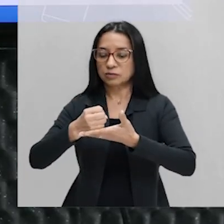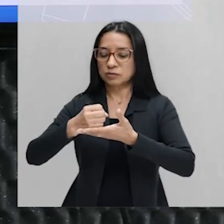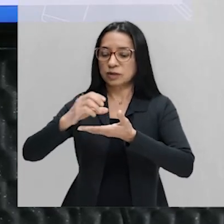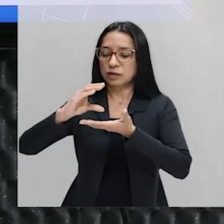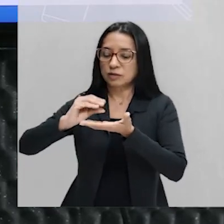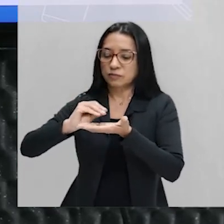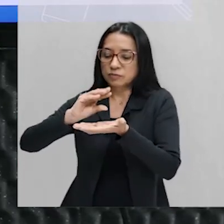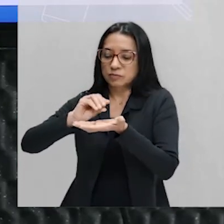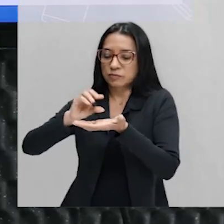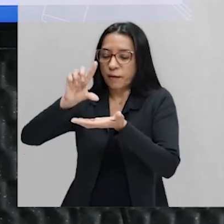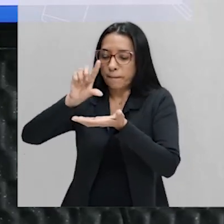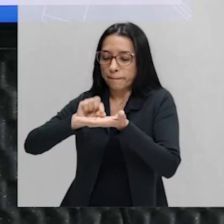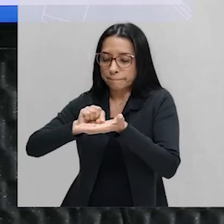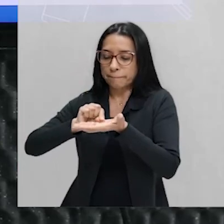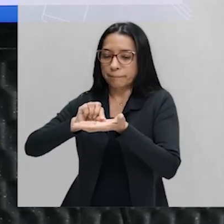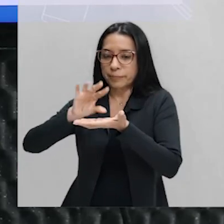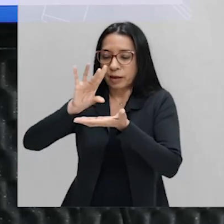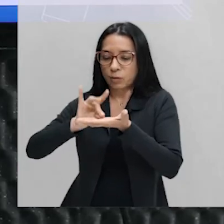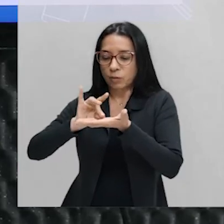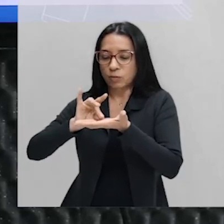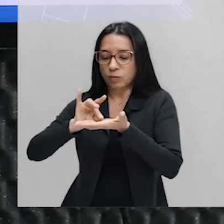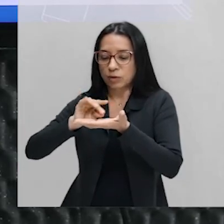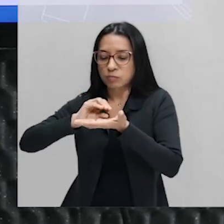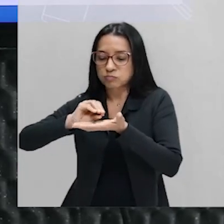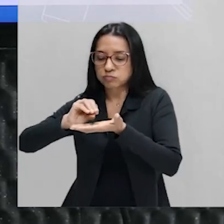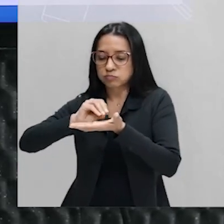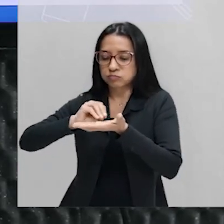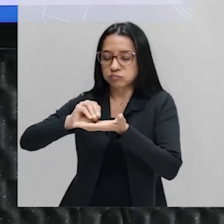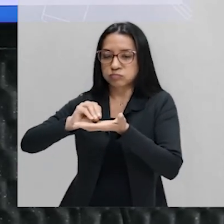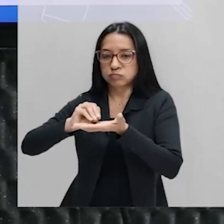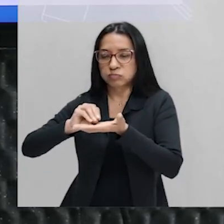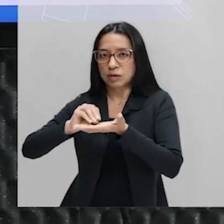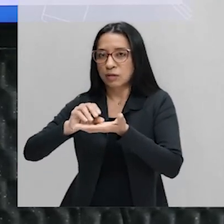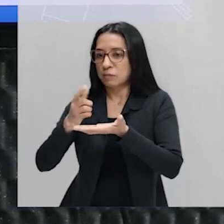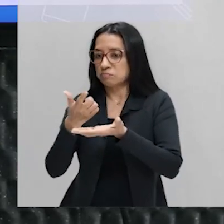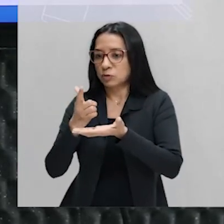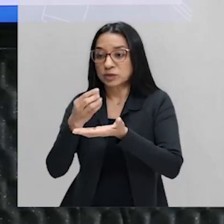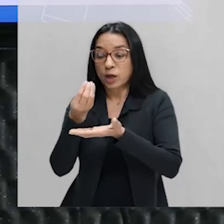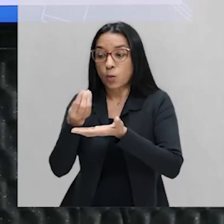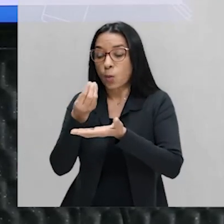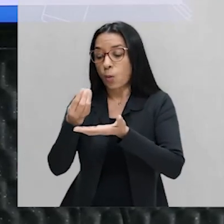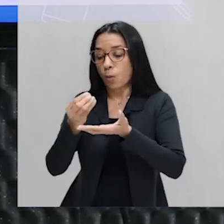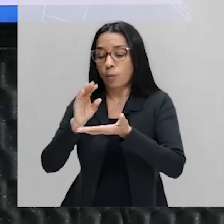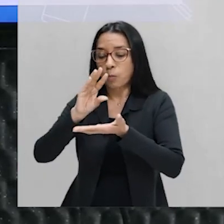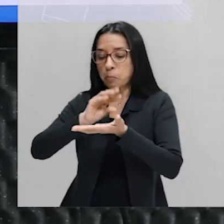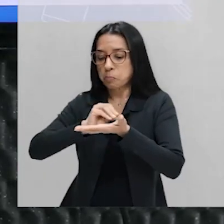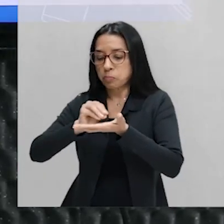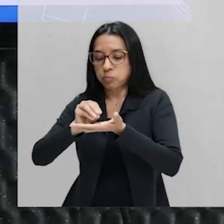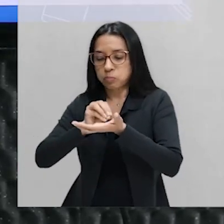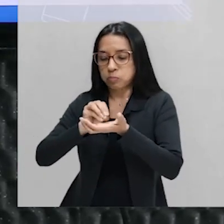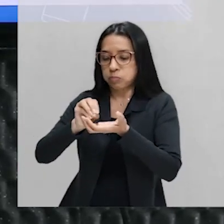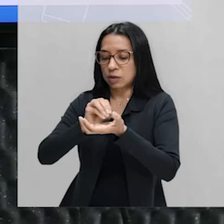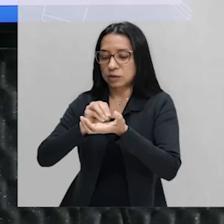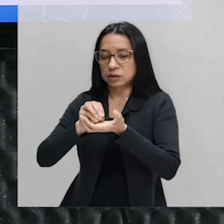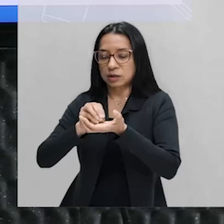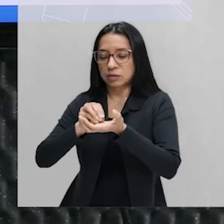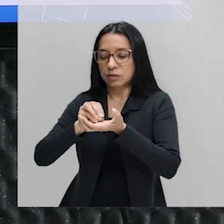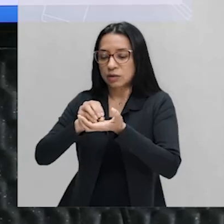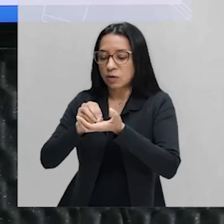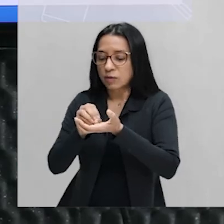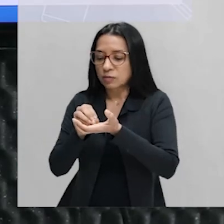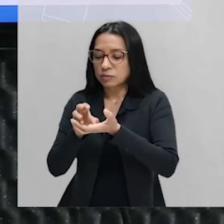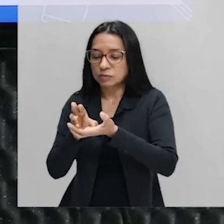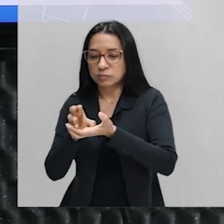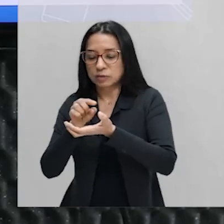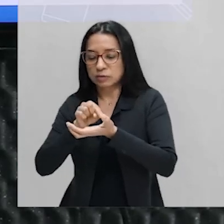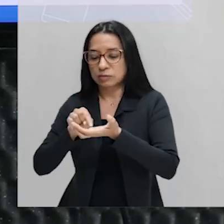ficar balançando para todo lado e termine não se chocando contra as paredes do ovo, para que não venha se romper a membrana da